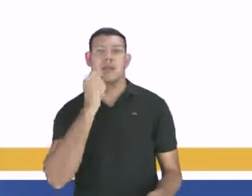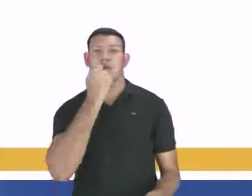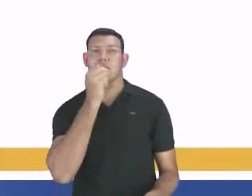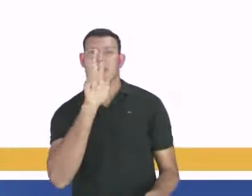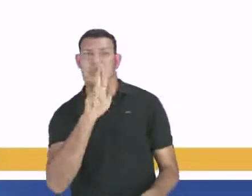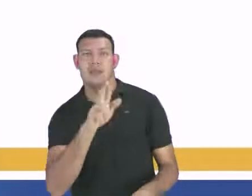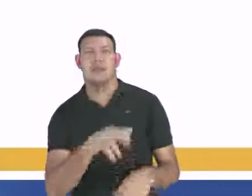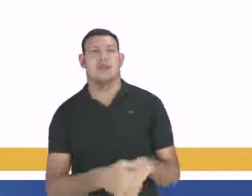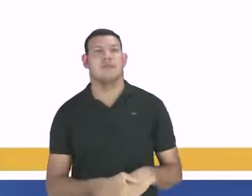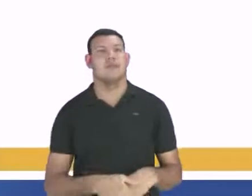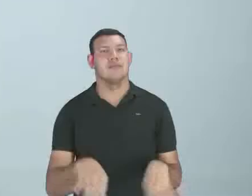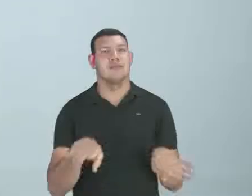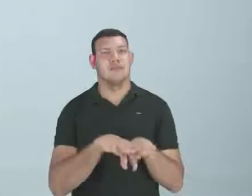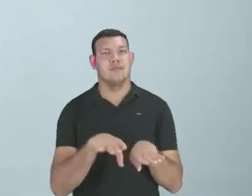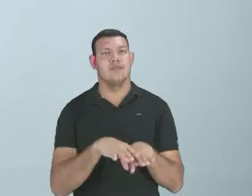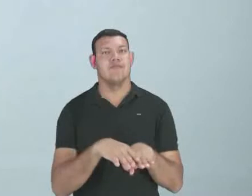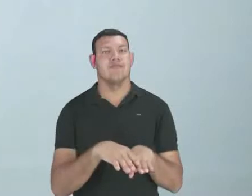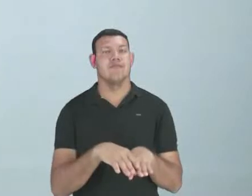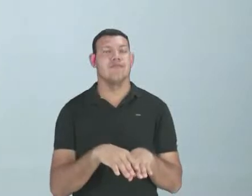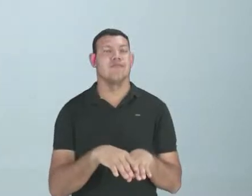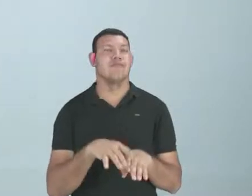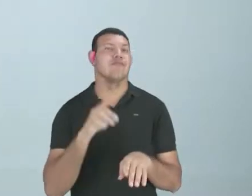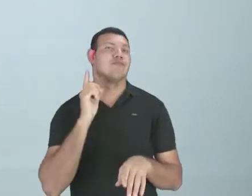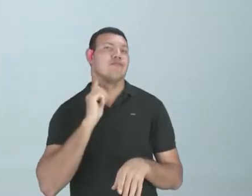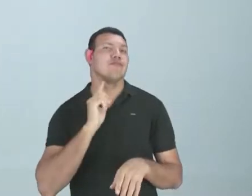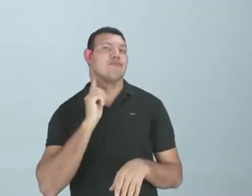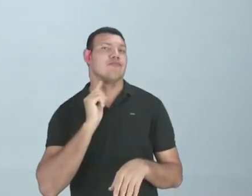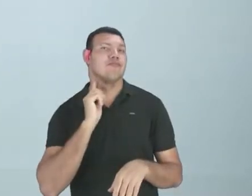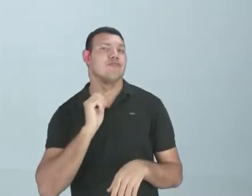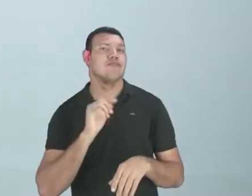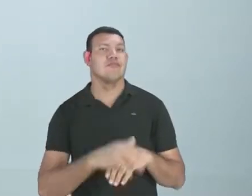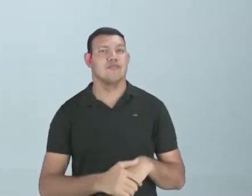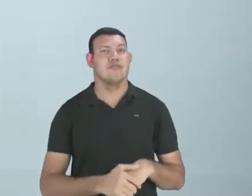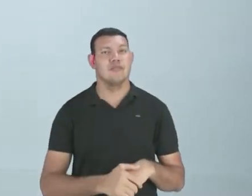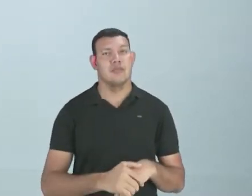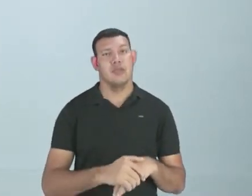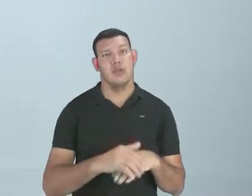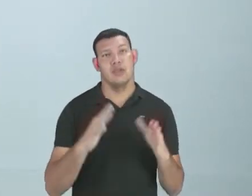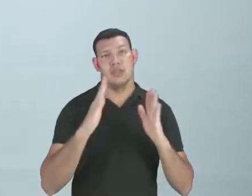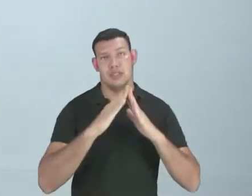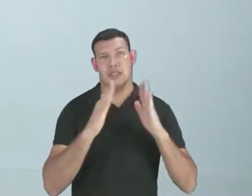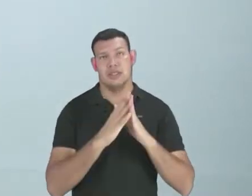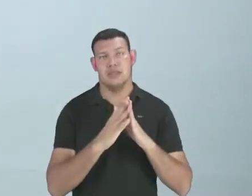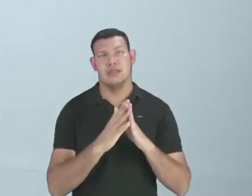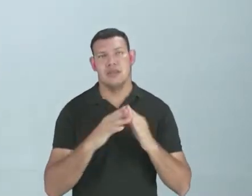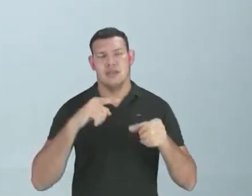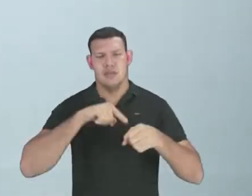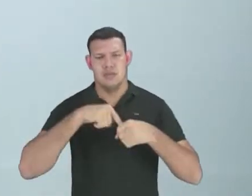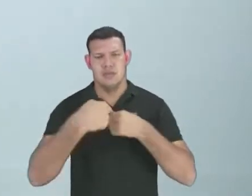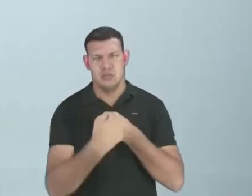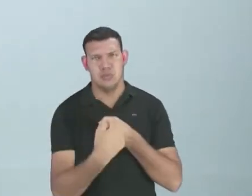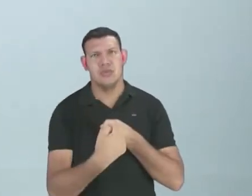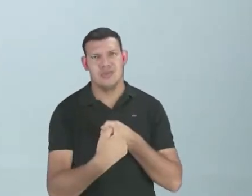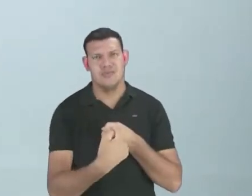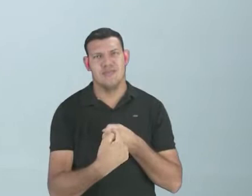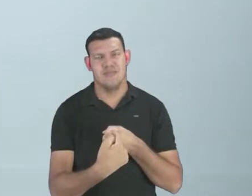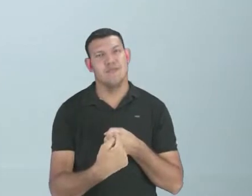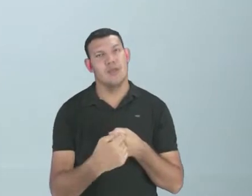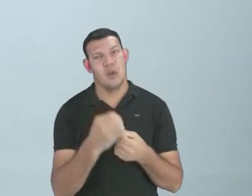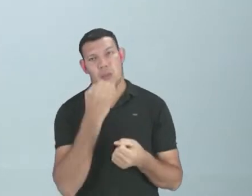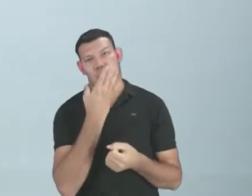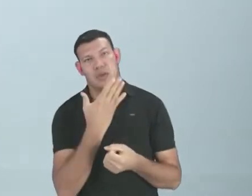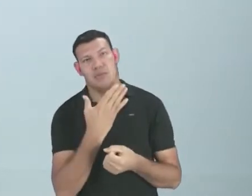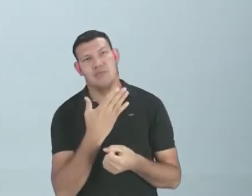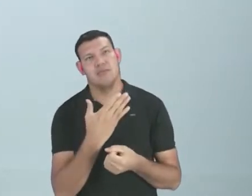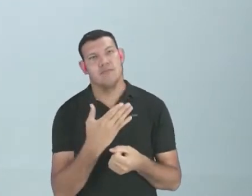viram aí, 90%, né? Quase que a totalidade dos municípios brasileiros. É raro você encontrar um município ali que esteja ali todo, né, tranquilo em relação